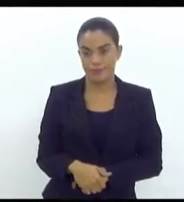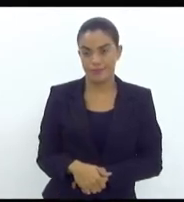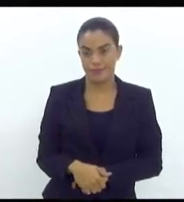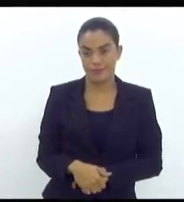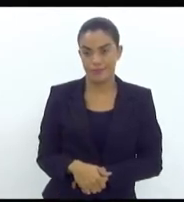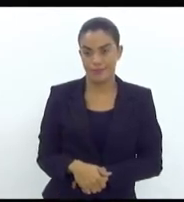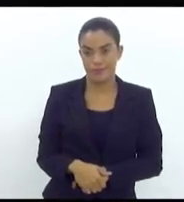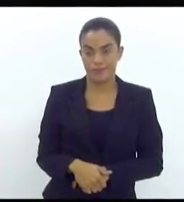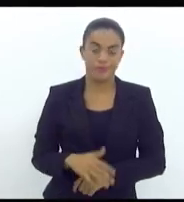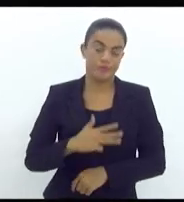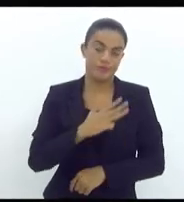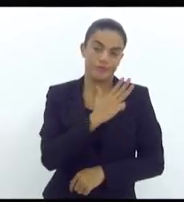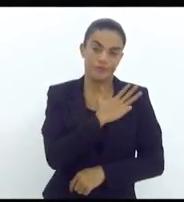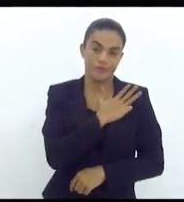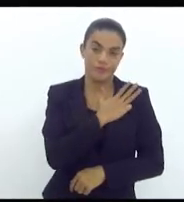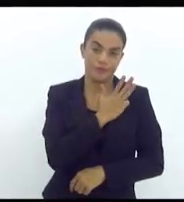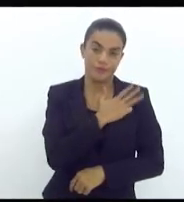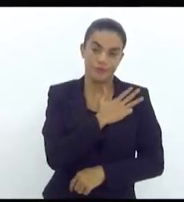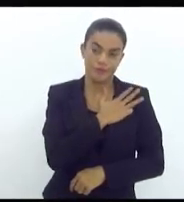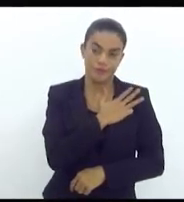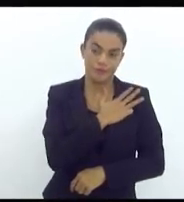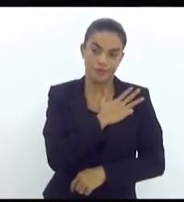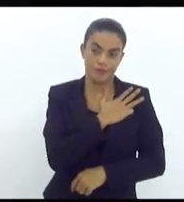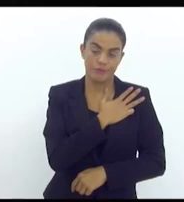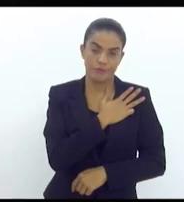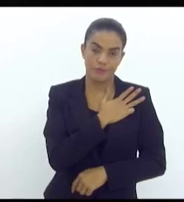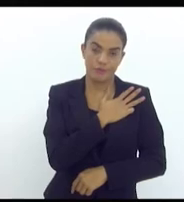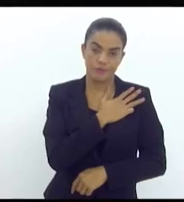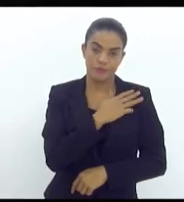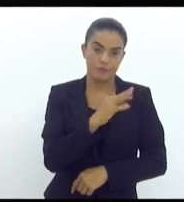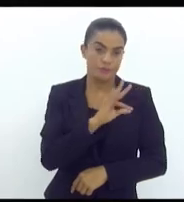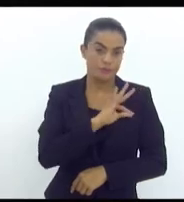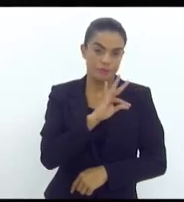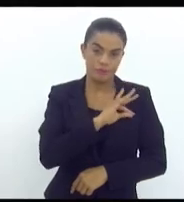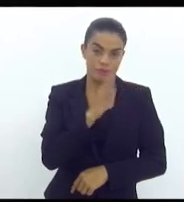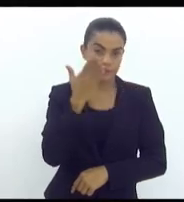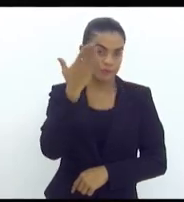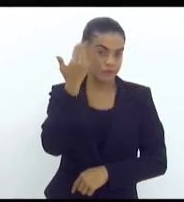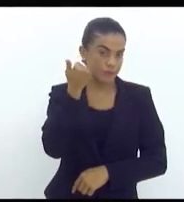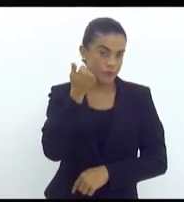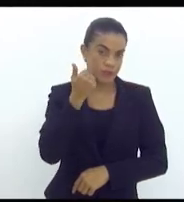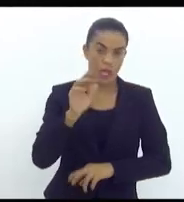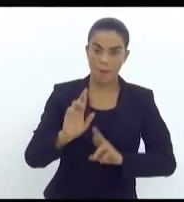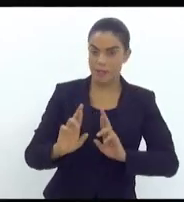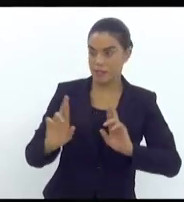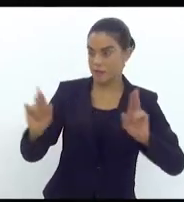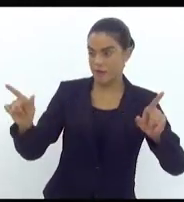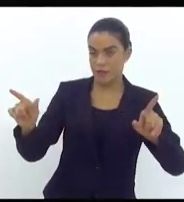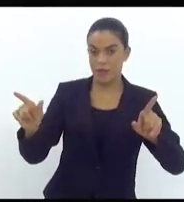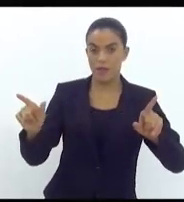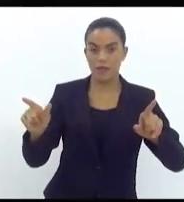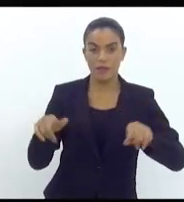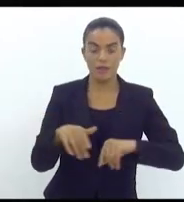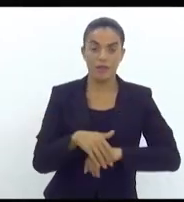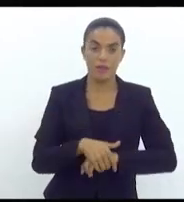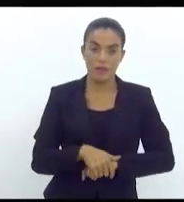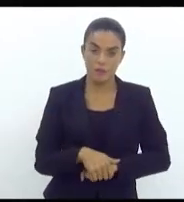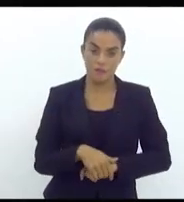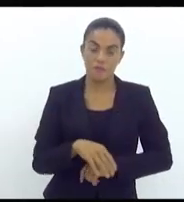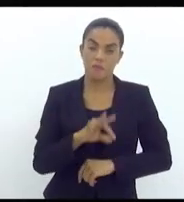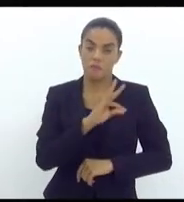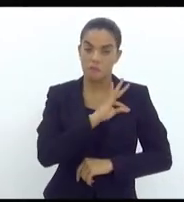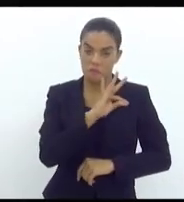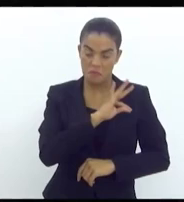presidente Lula os policiais sabem diferenciar os policiais do Rio de Janeiro